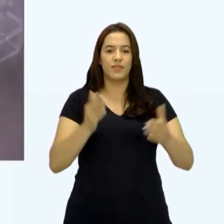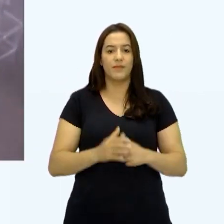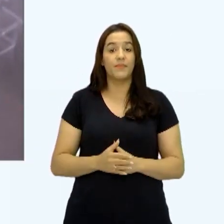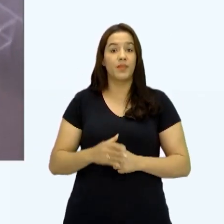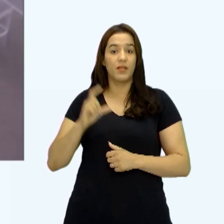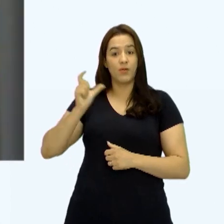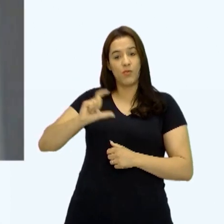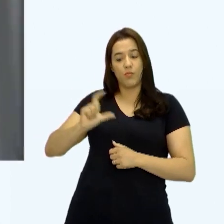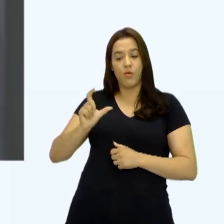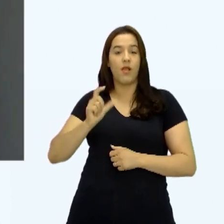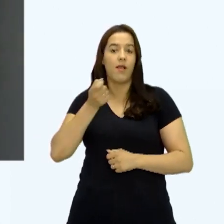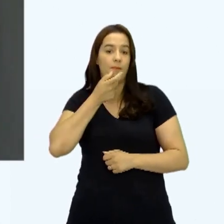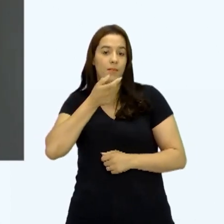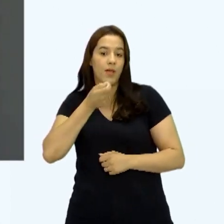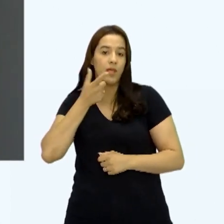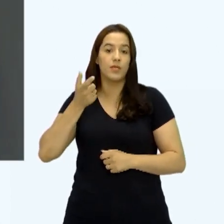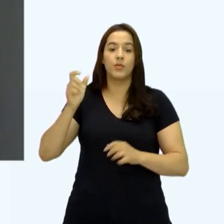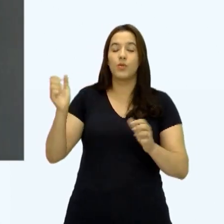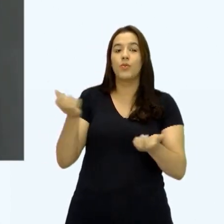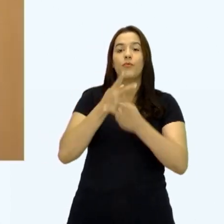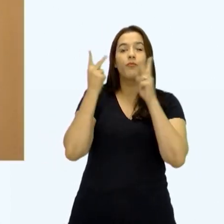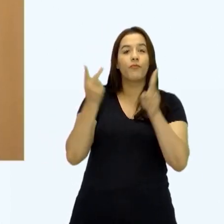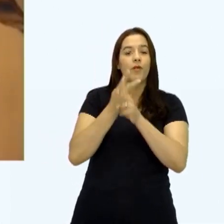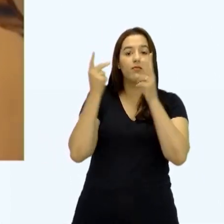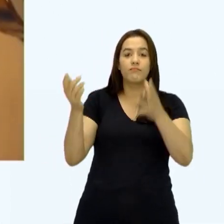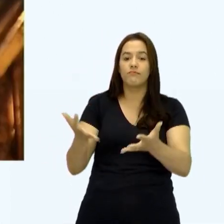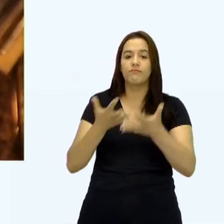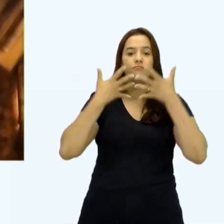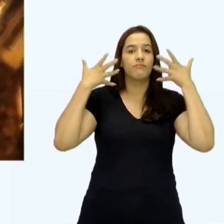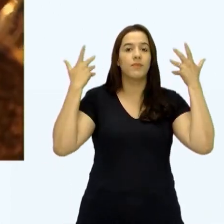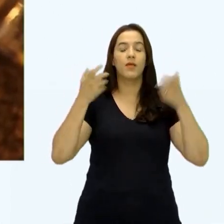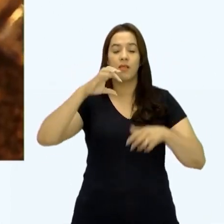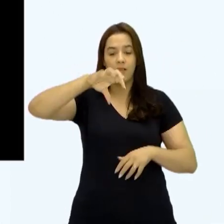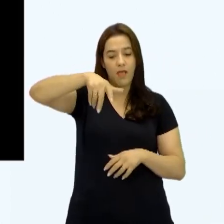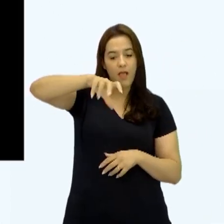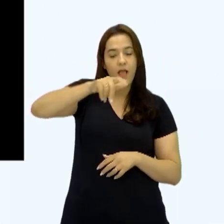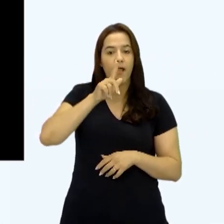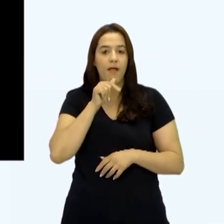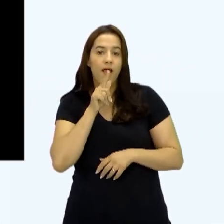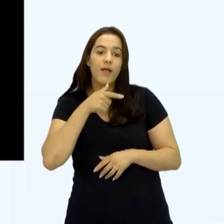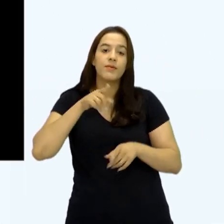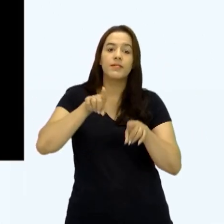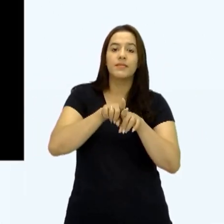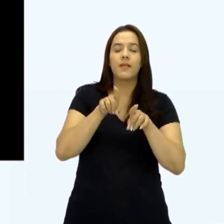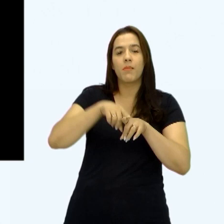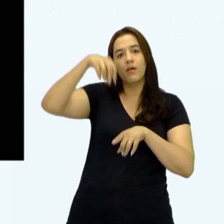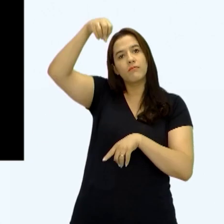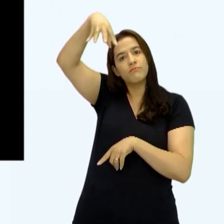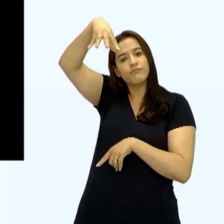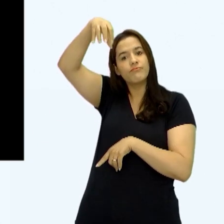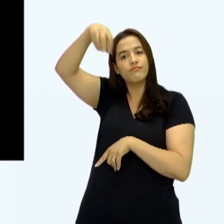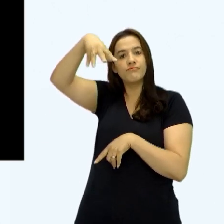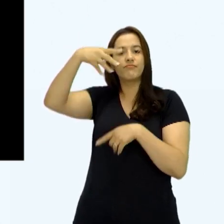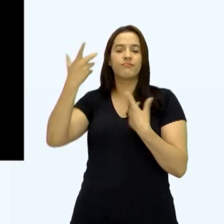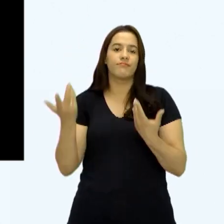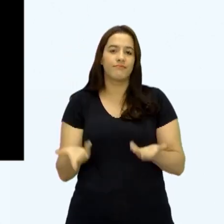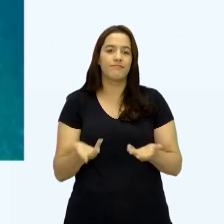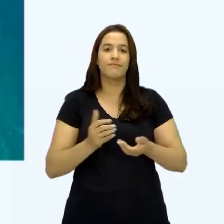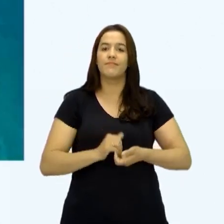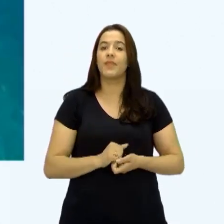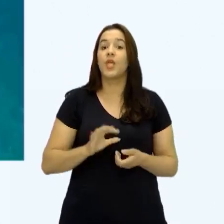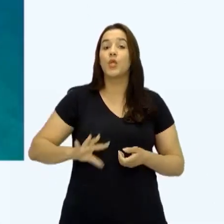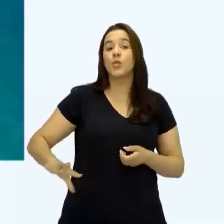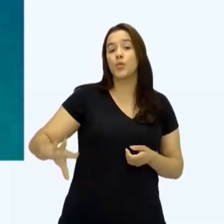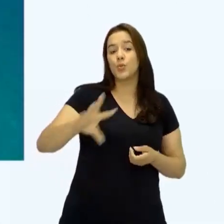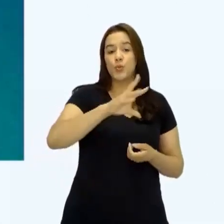de remédio, na brisa que entra pela janela, na água que sai da torneira e até na energia que acende a lâmpada da sala. Esses